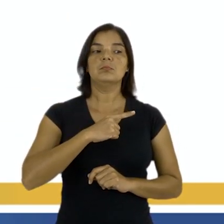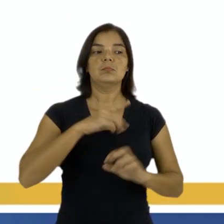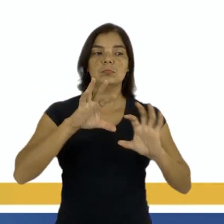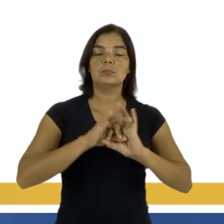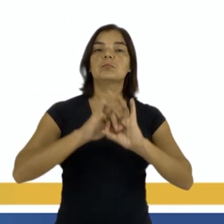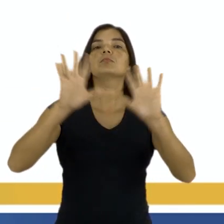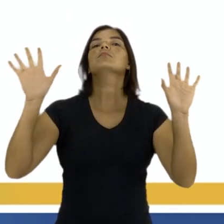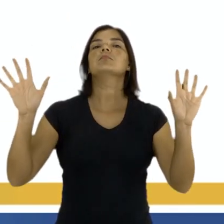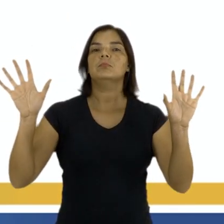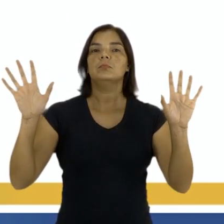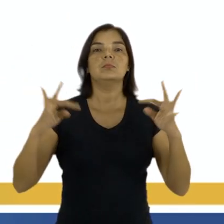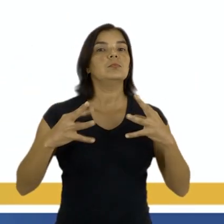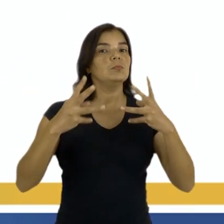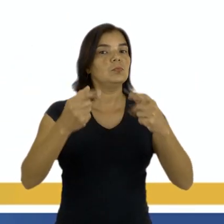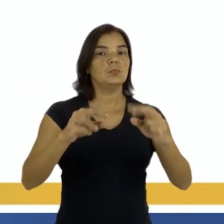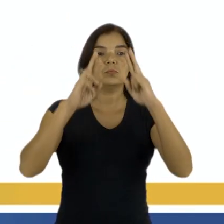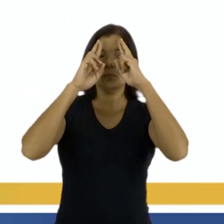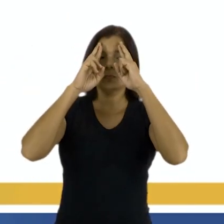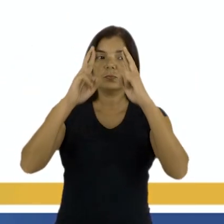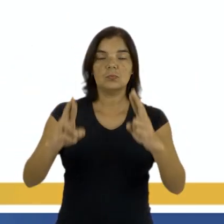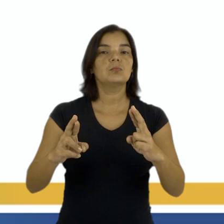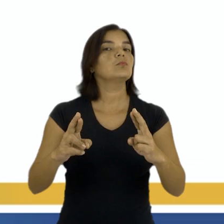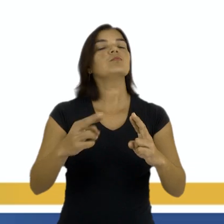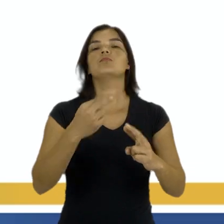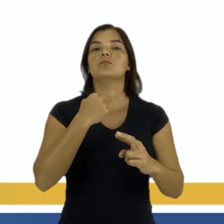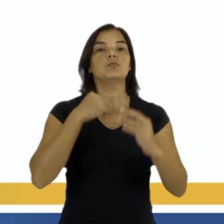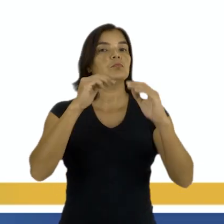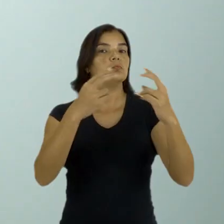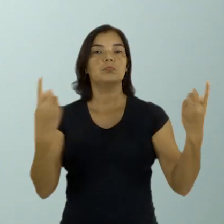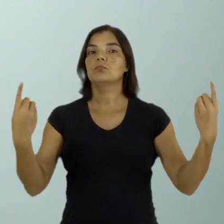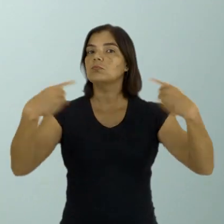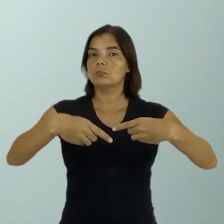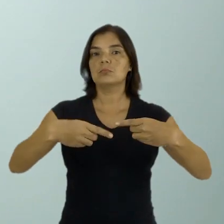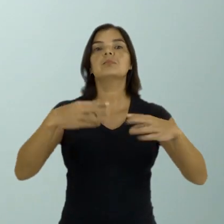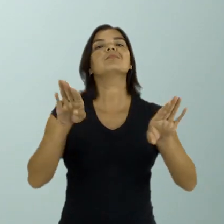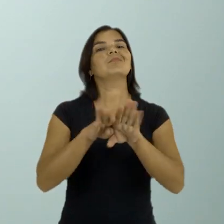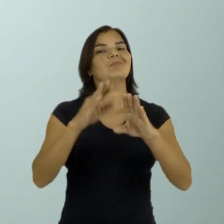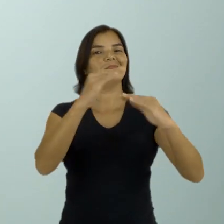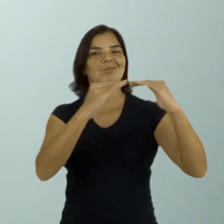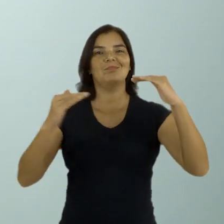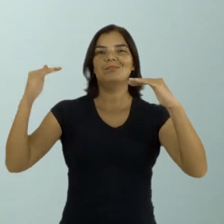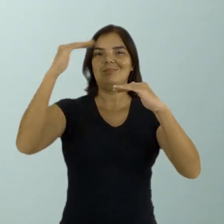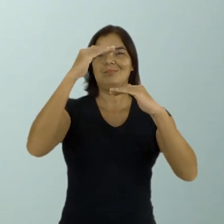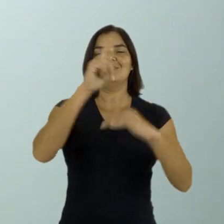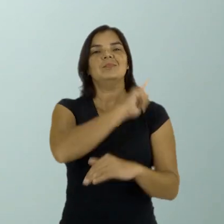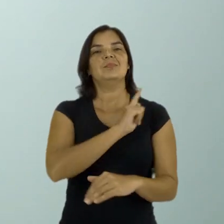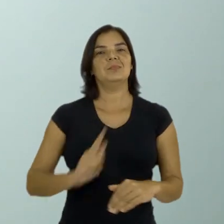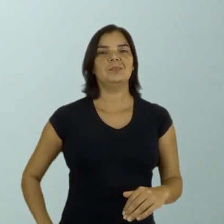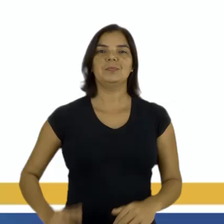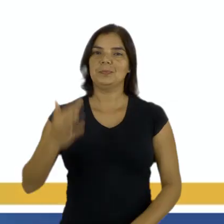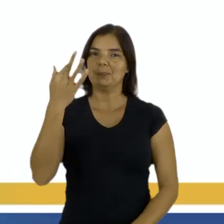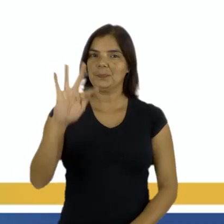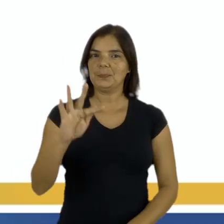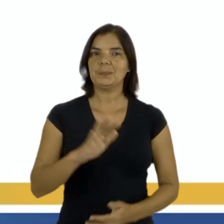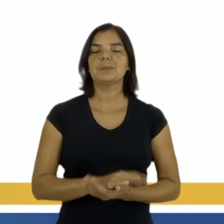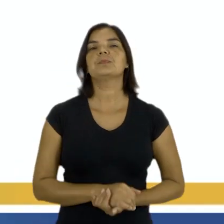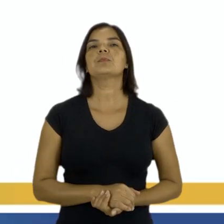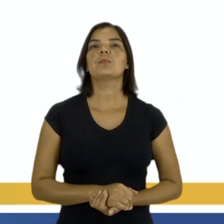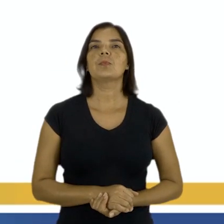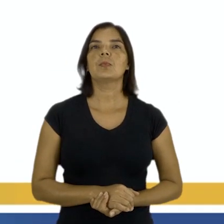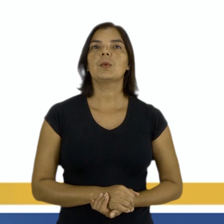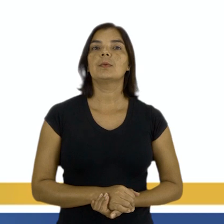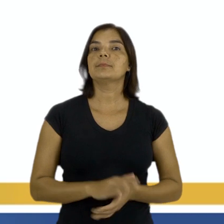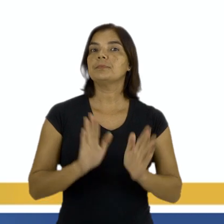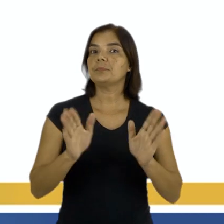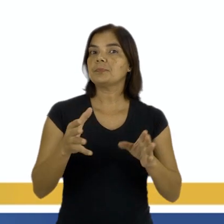né? E todos se respeitam e nenhum pode mais do que o outro, porque acima deles há o governo federal, certo? Bom, já